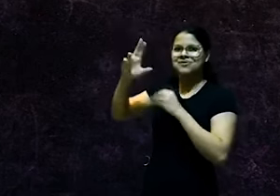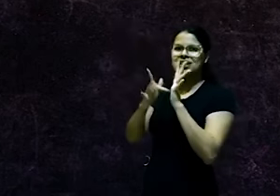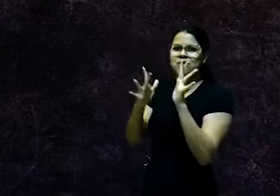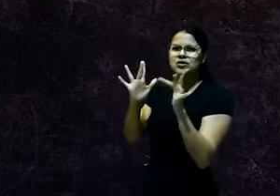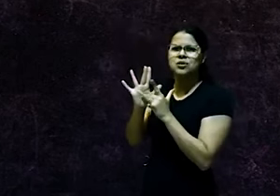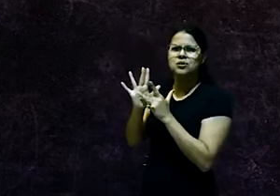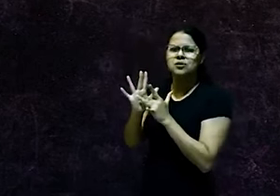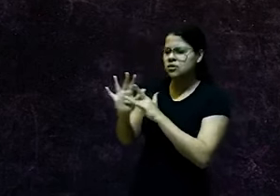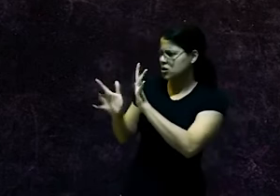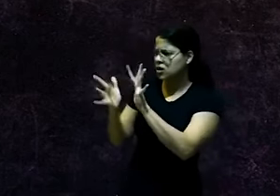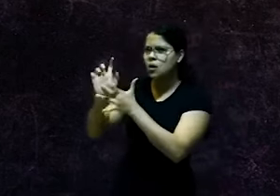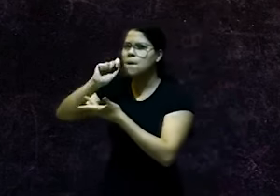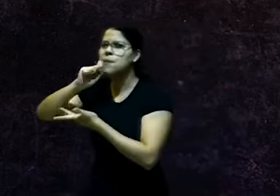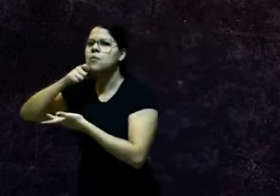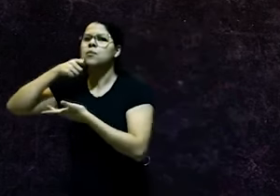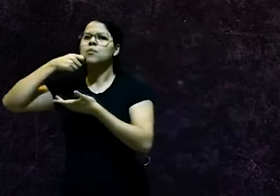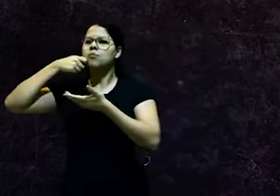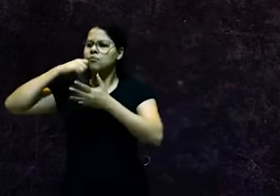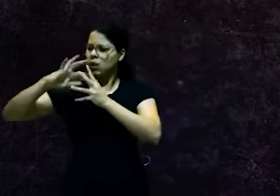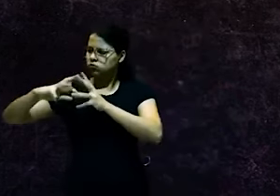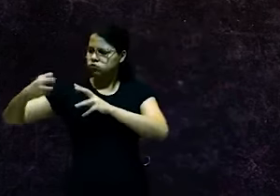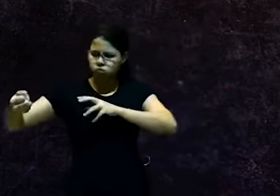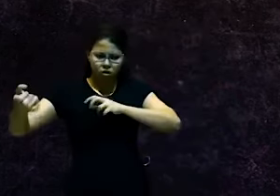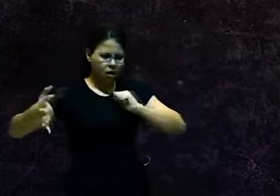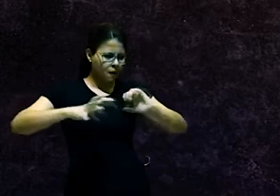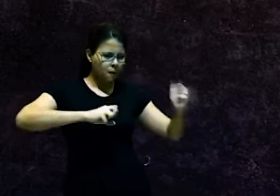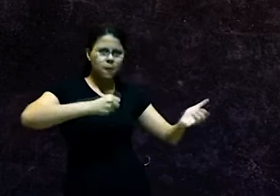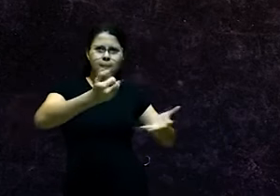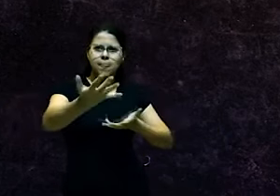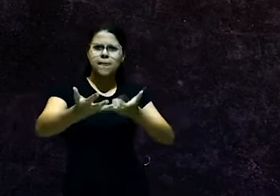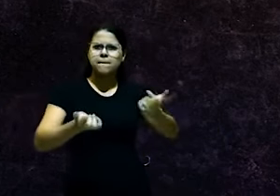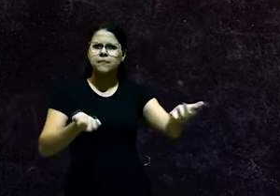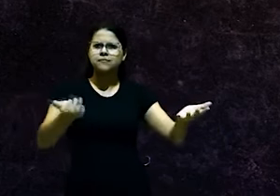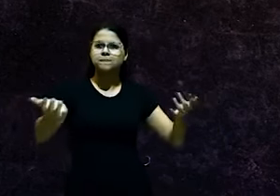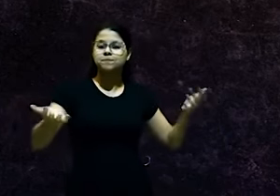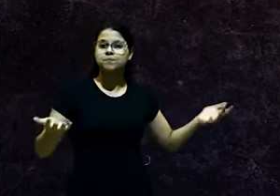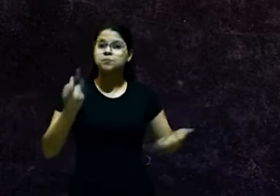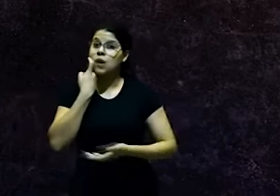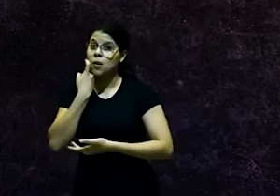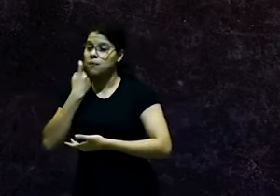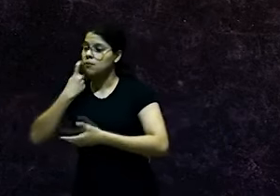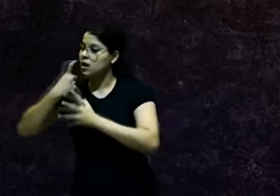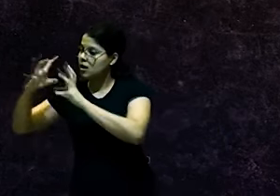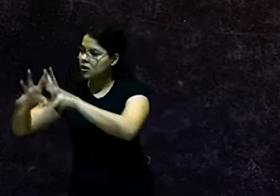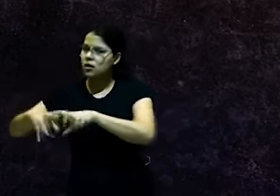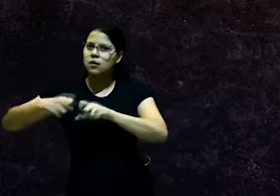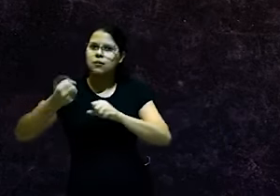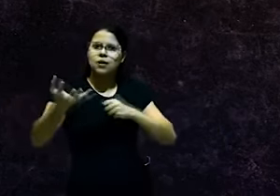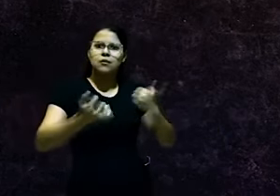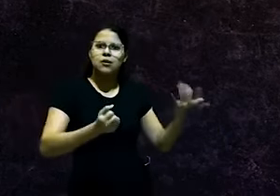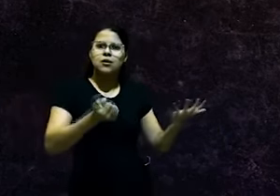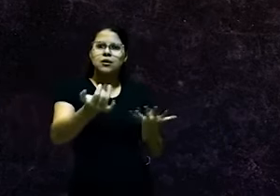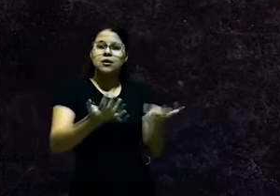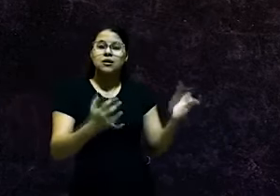eles depois fez a mesma coisa com o peixe e esta já era a terceira vez que Jesus se manifestava